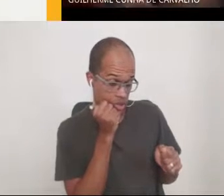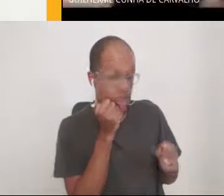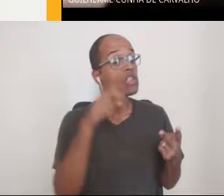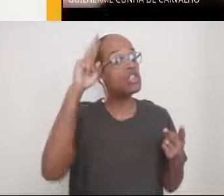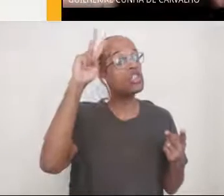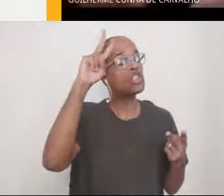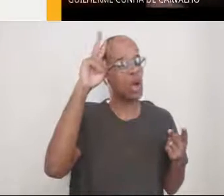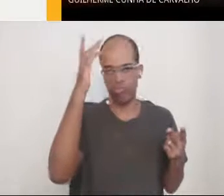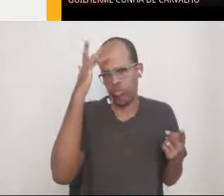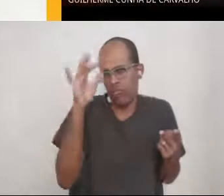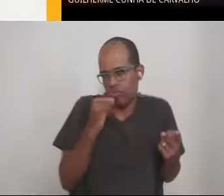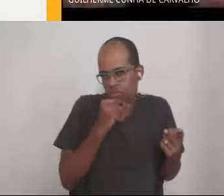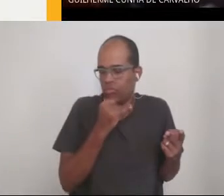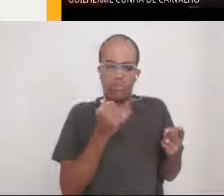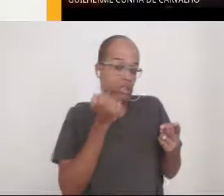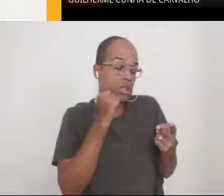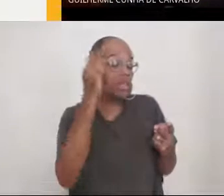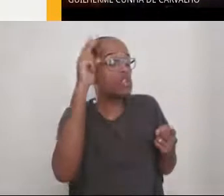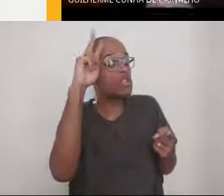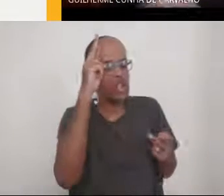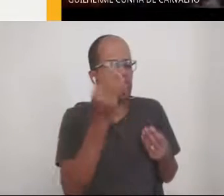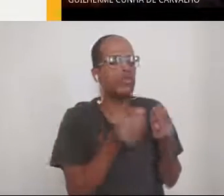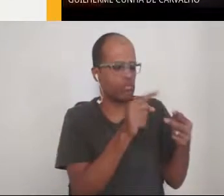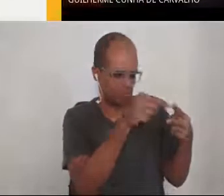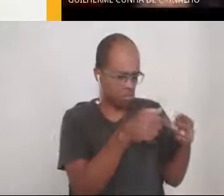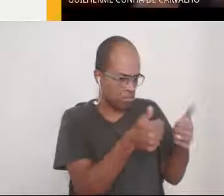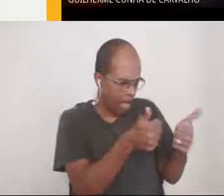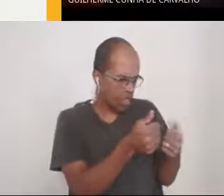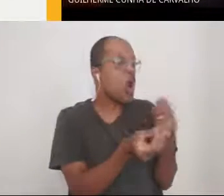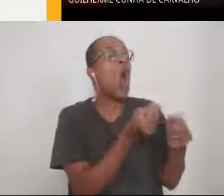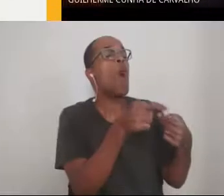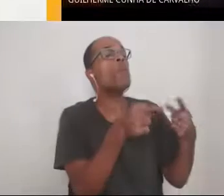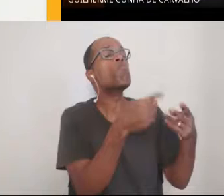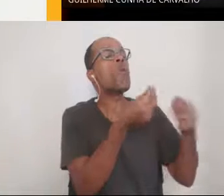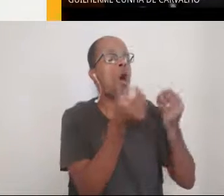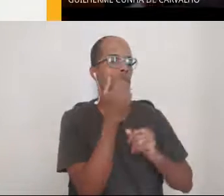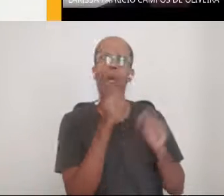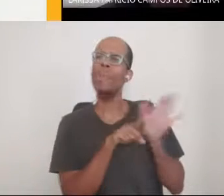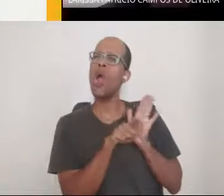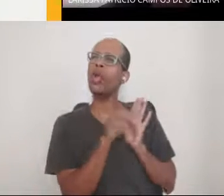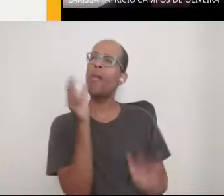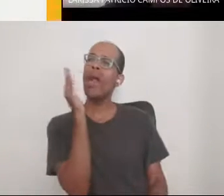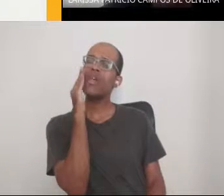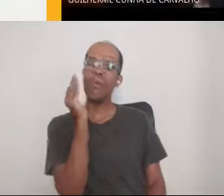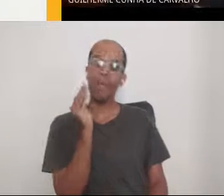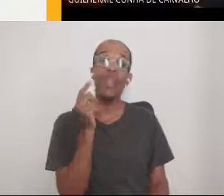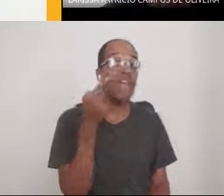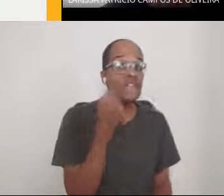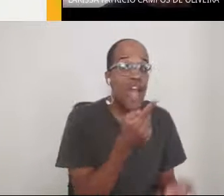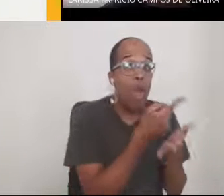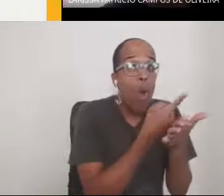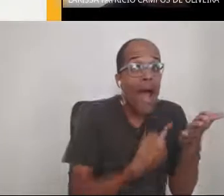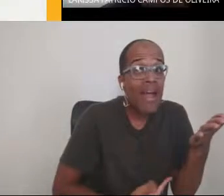e história, não sei. Como que foi lá? Dá uma perguntadinha, só para saber. E se você quiser... Ver o caderno, né? Se tá